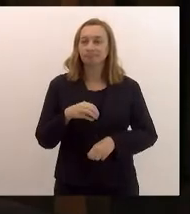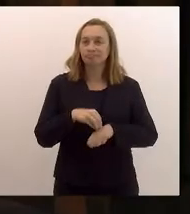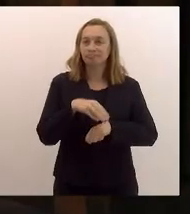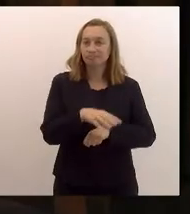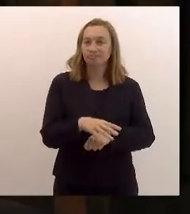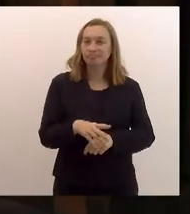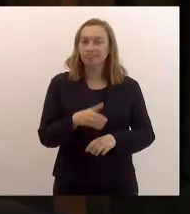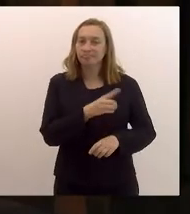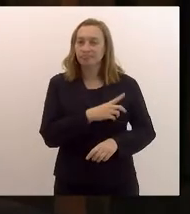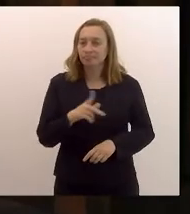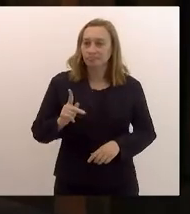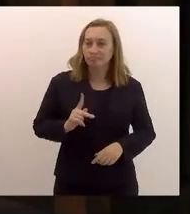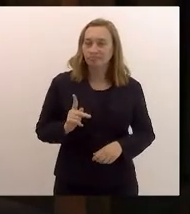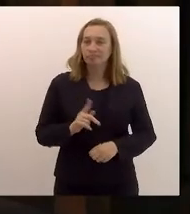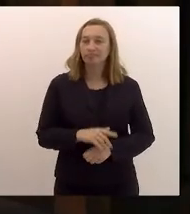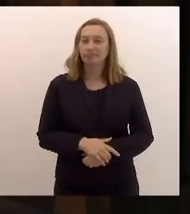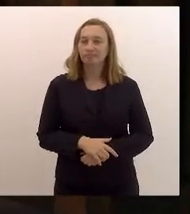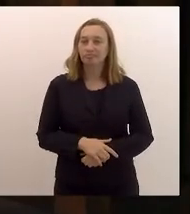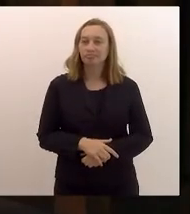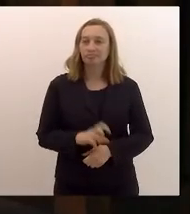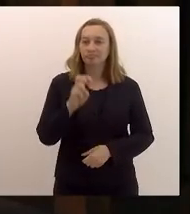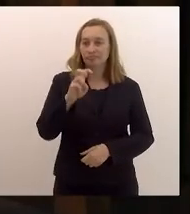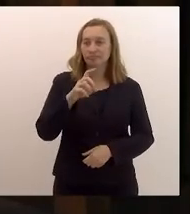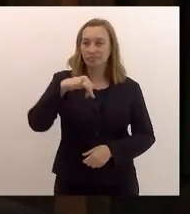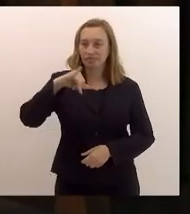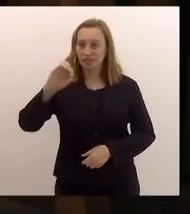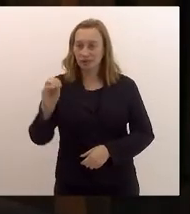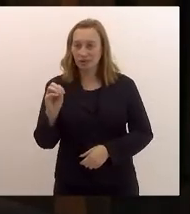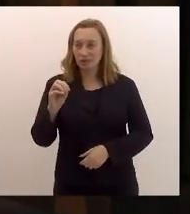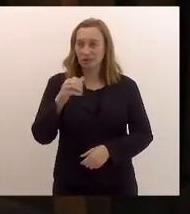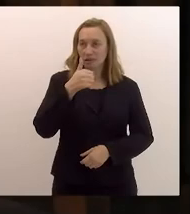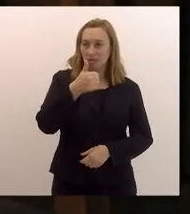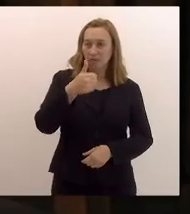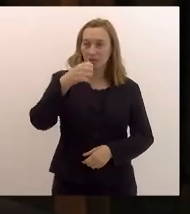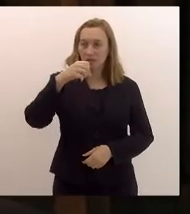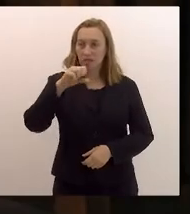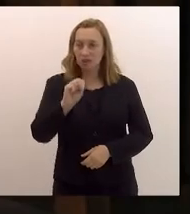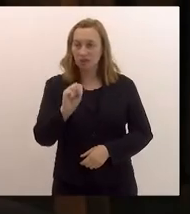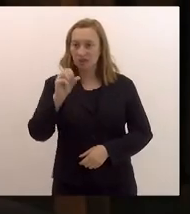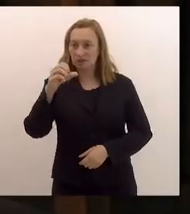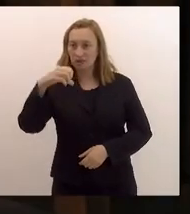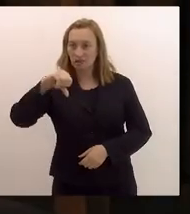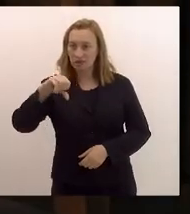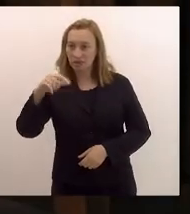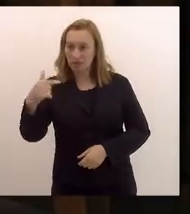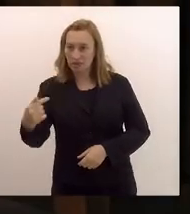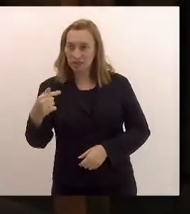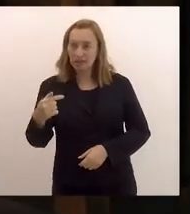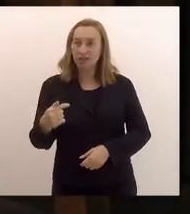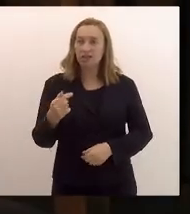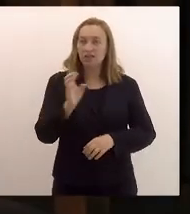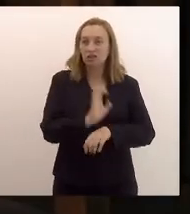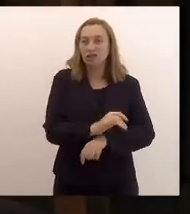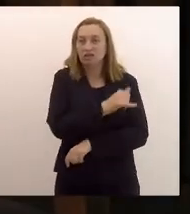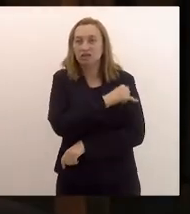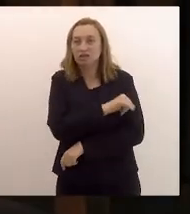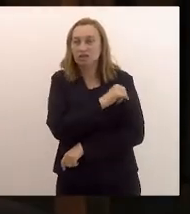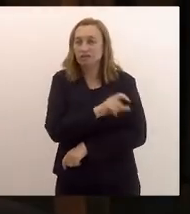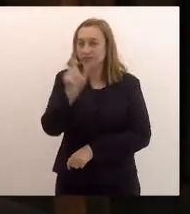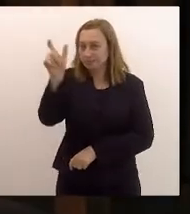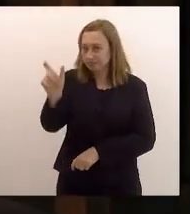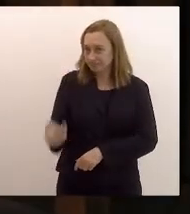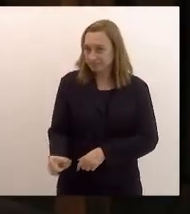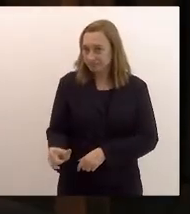indicativo da Defensoria Pública foi em 5 de maio de 1897 o estado do Rio de Janeiro tinha